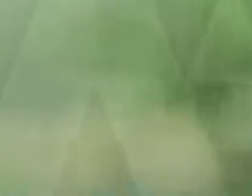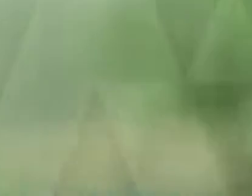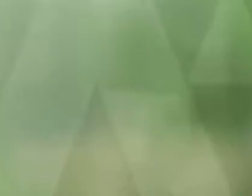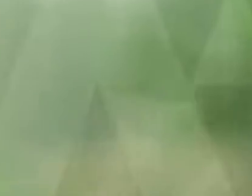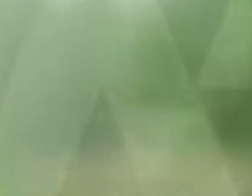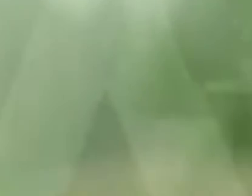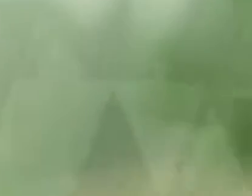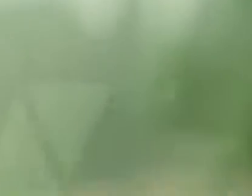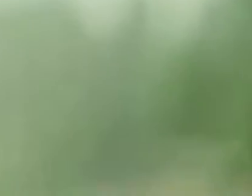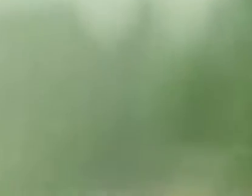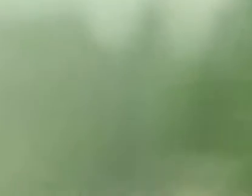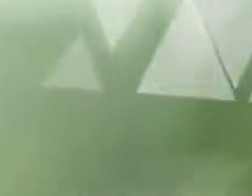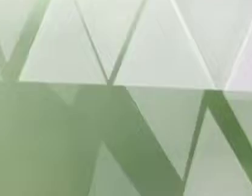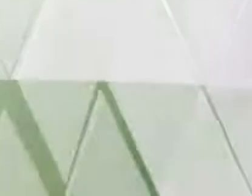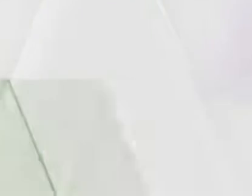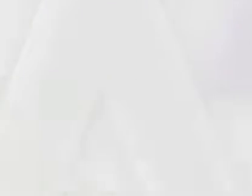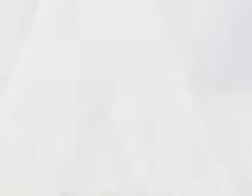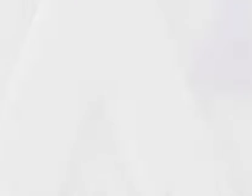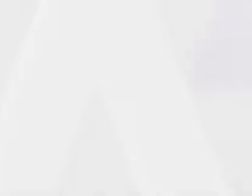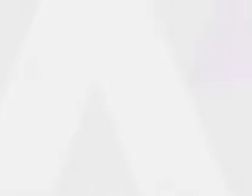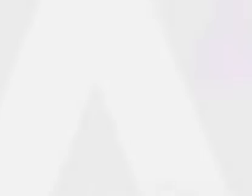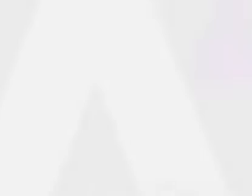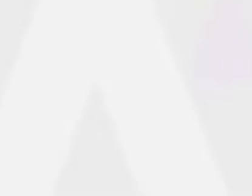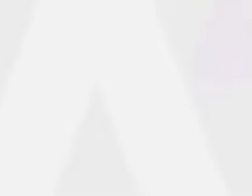para pessoas.